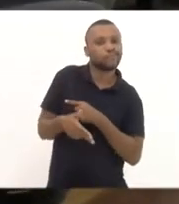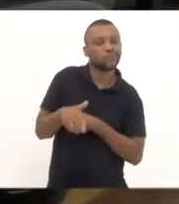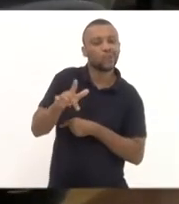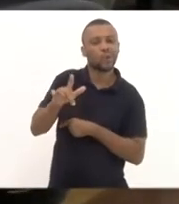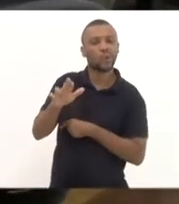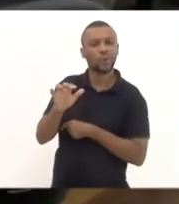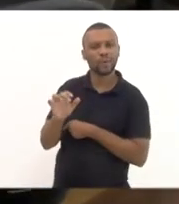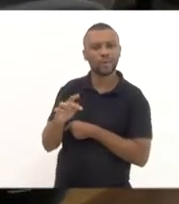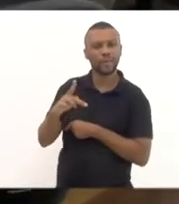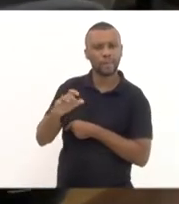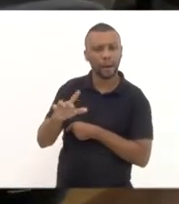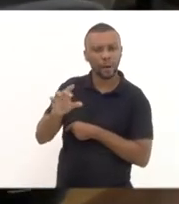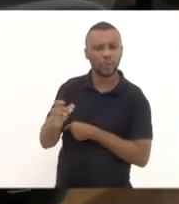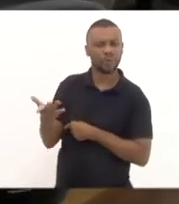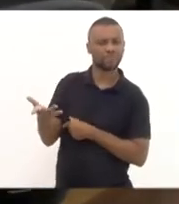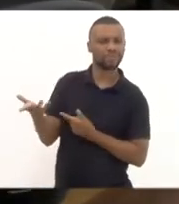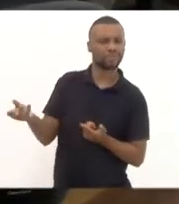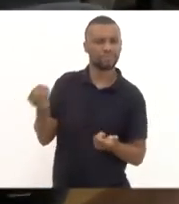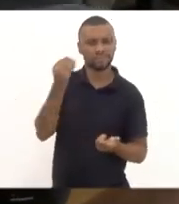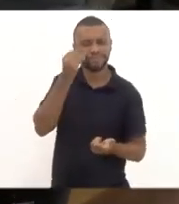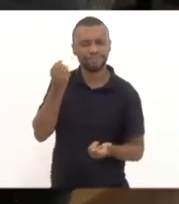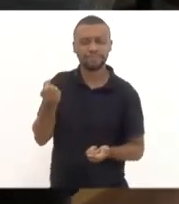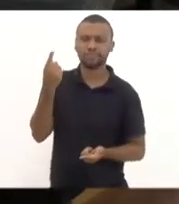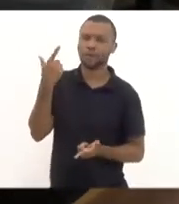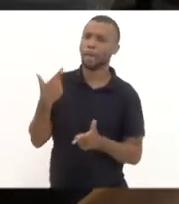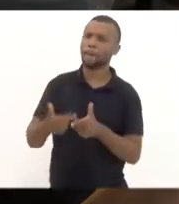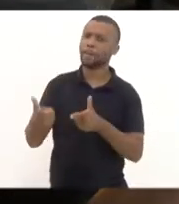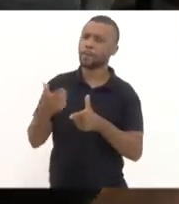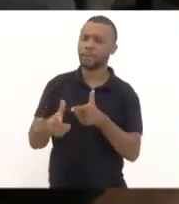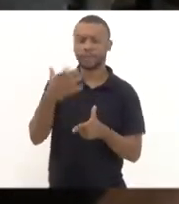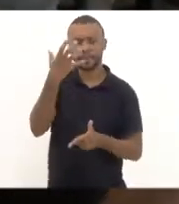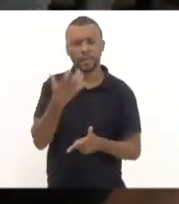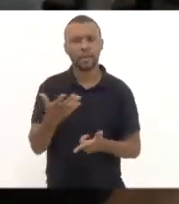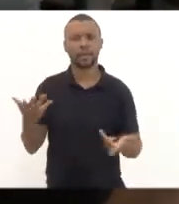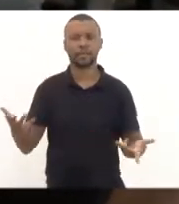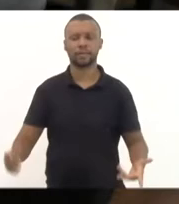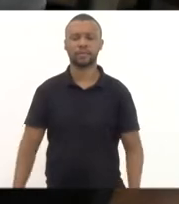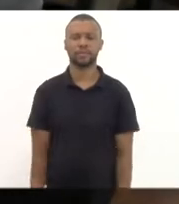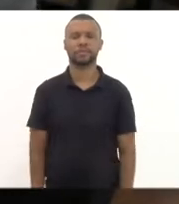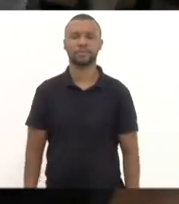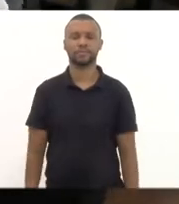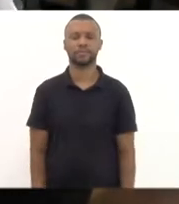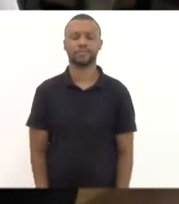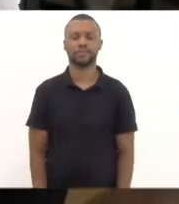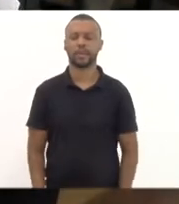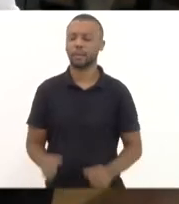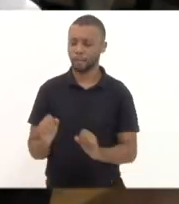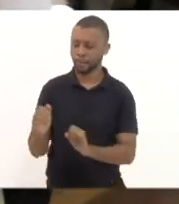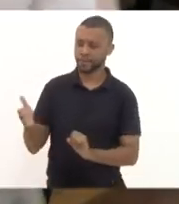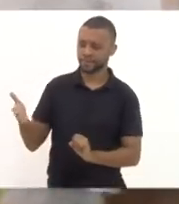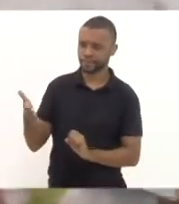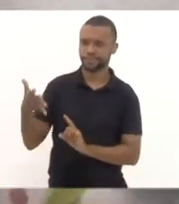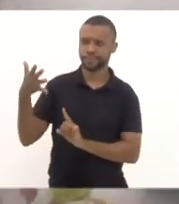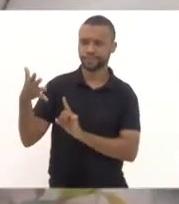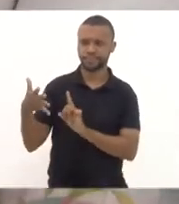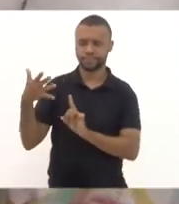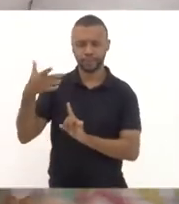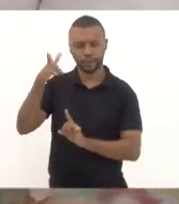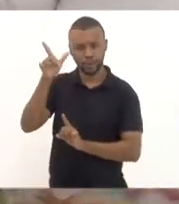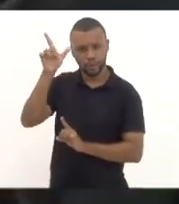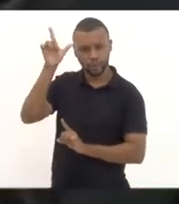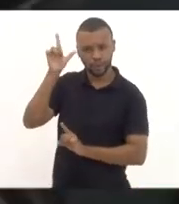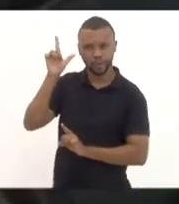estão brincando em é um problema sério e o país a